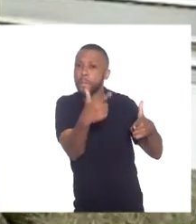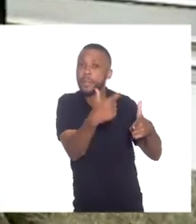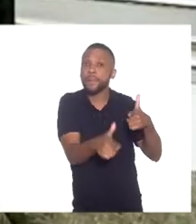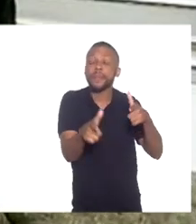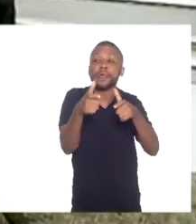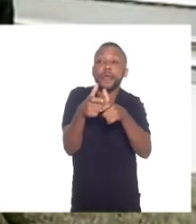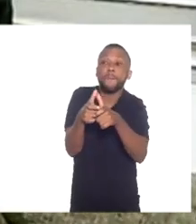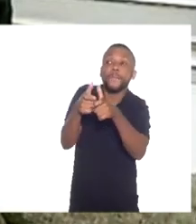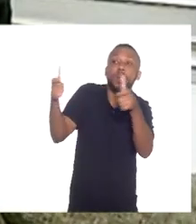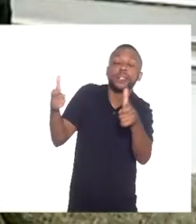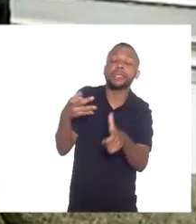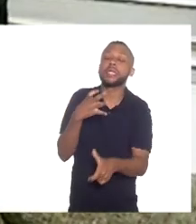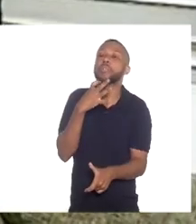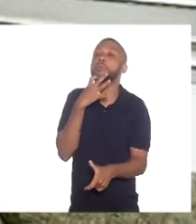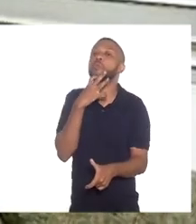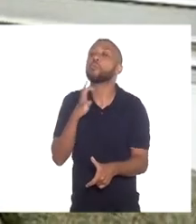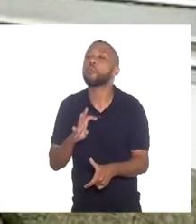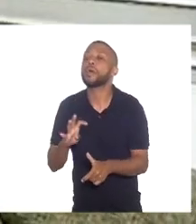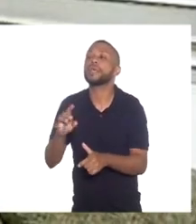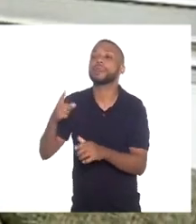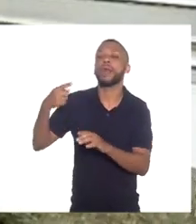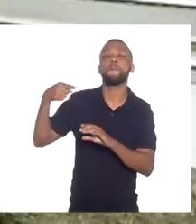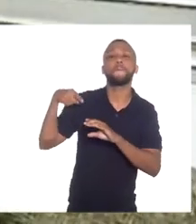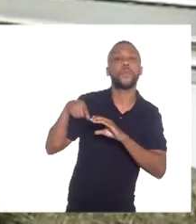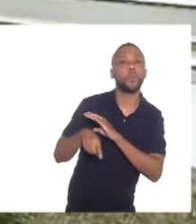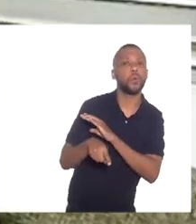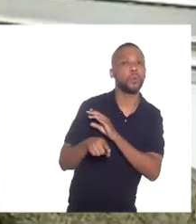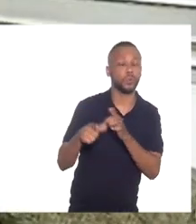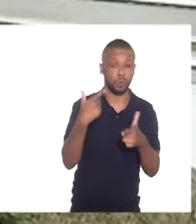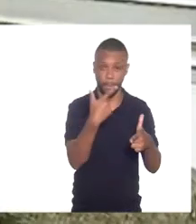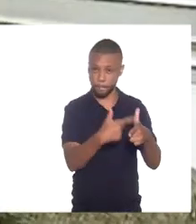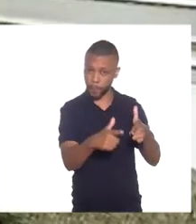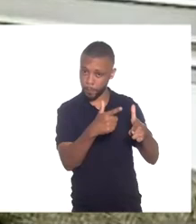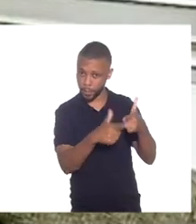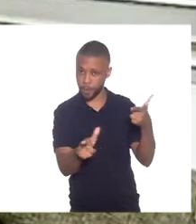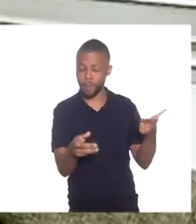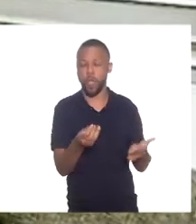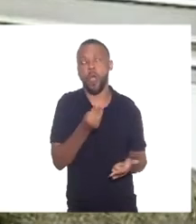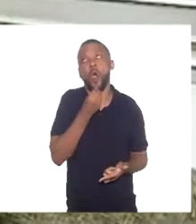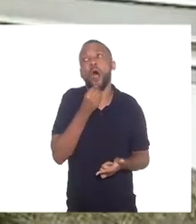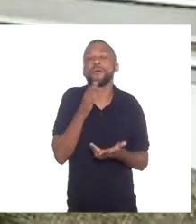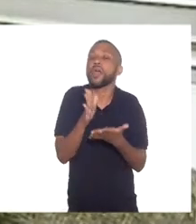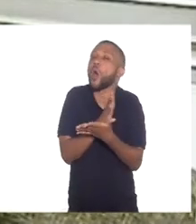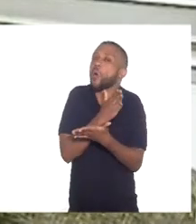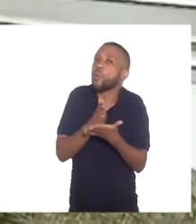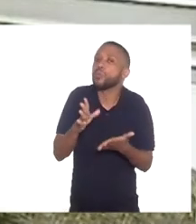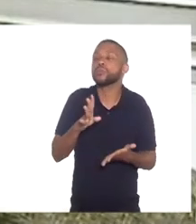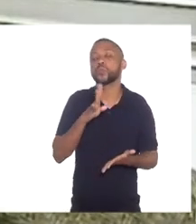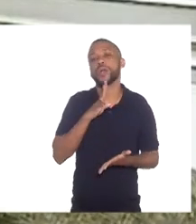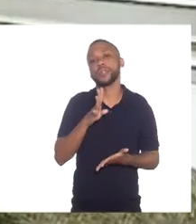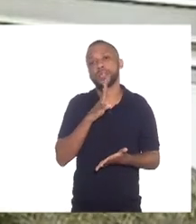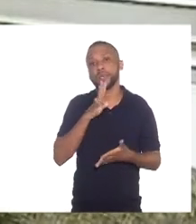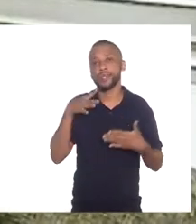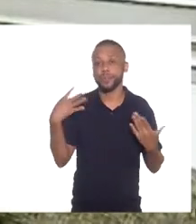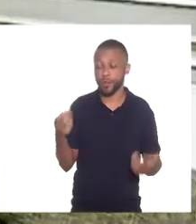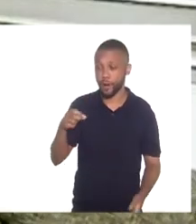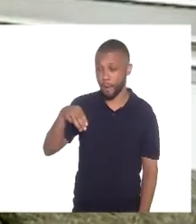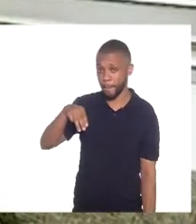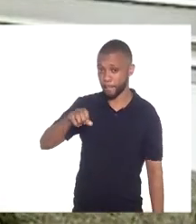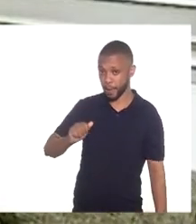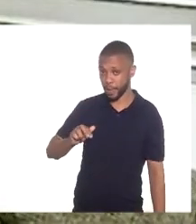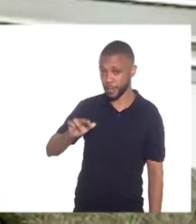em profundidade. Claro que conhecia a Magda Chambriard, porque foi presidente